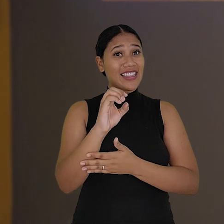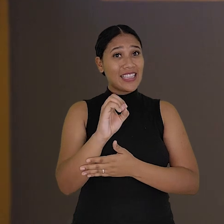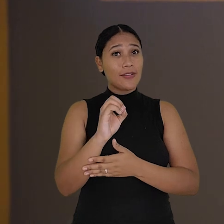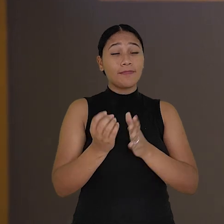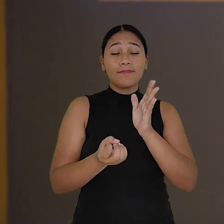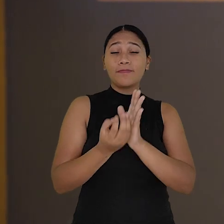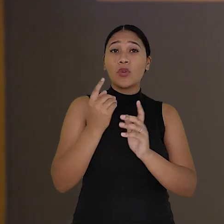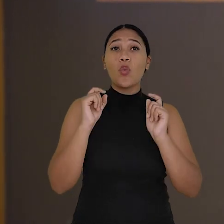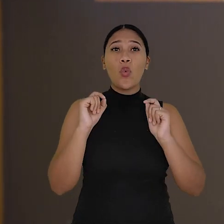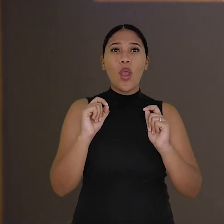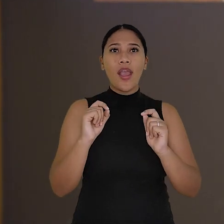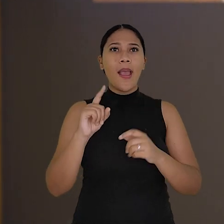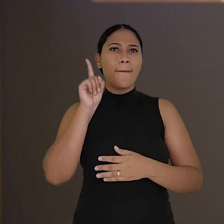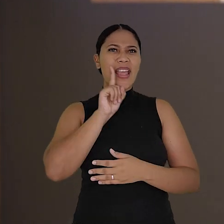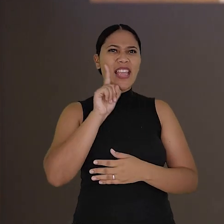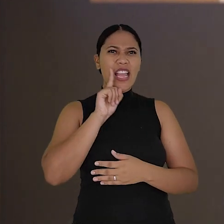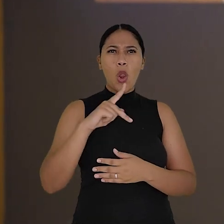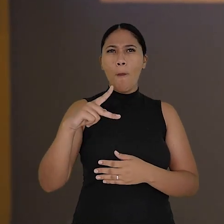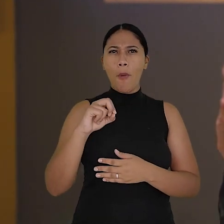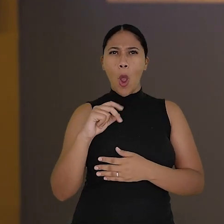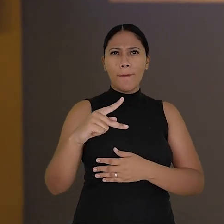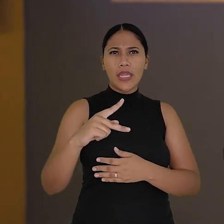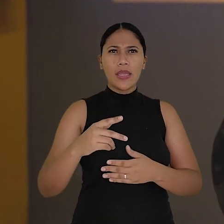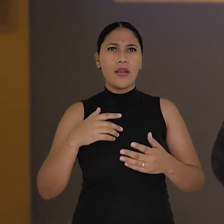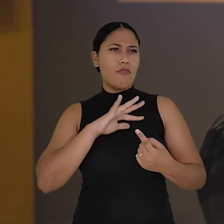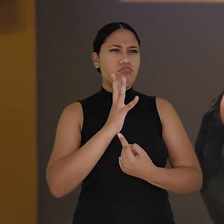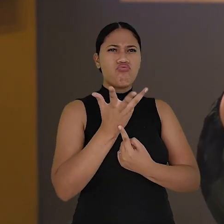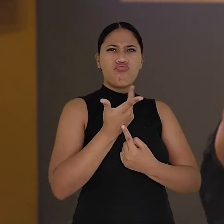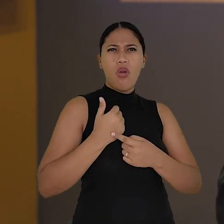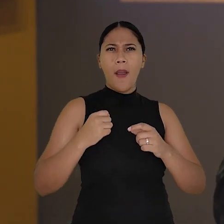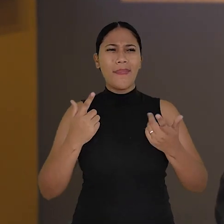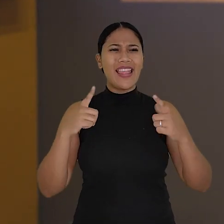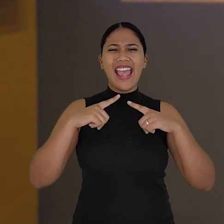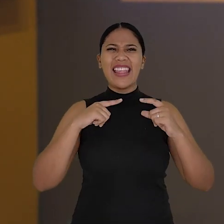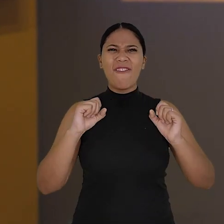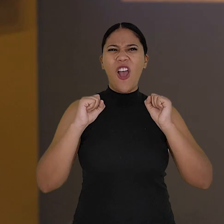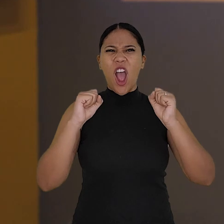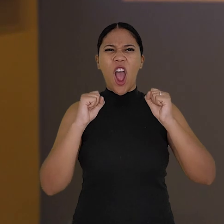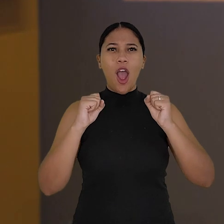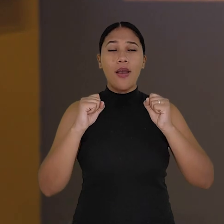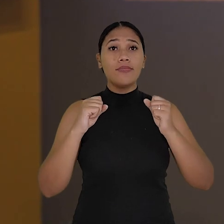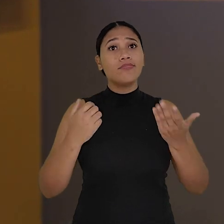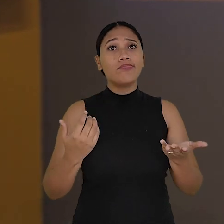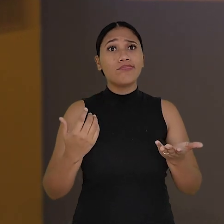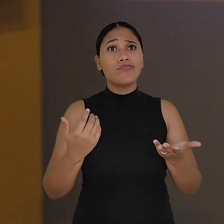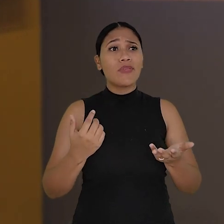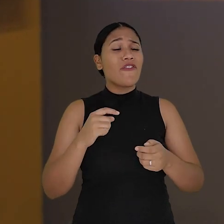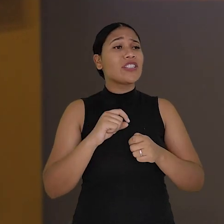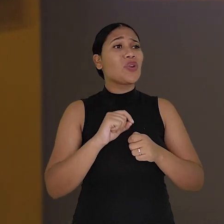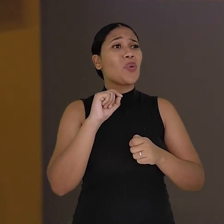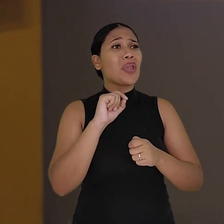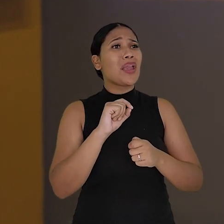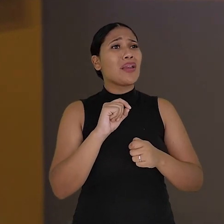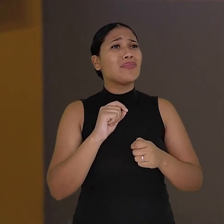com muita força o pop art americano. Então, a gente tem os artistas pop, né? Aí o Ariano fala, mas por que vai fazer